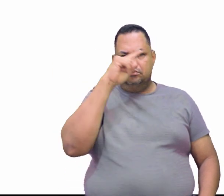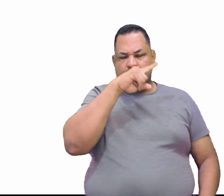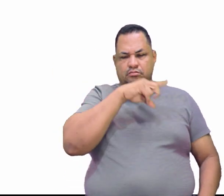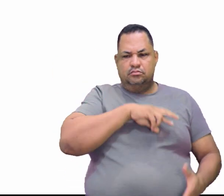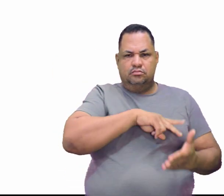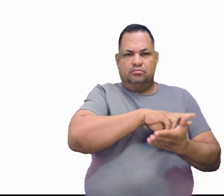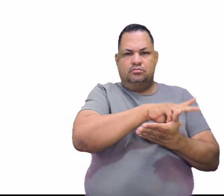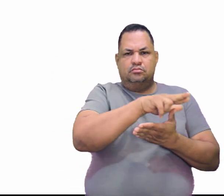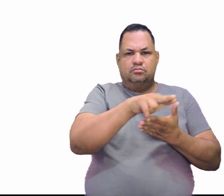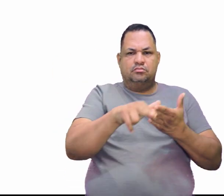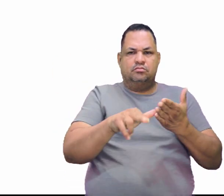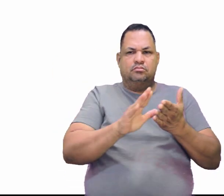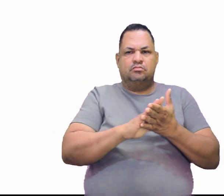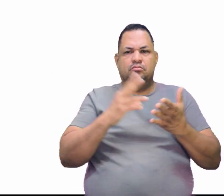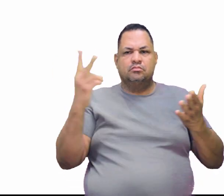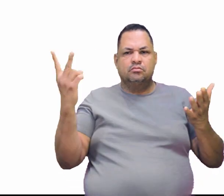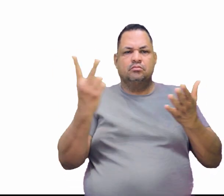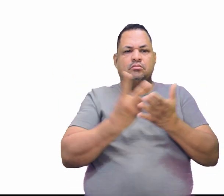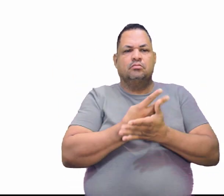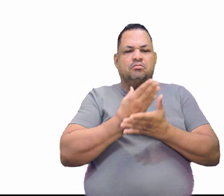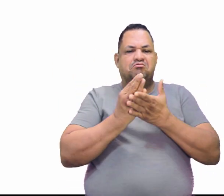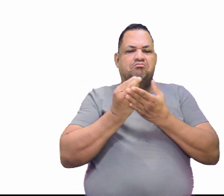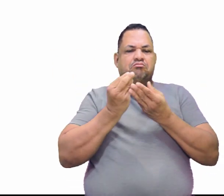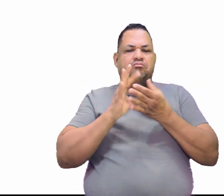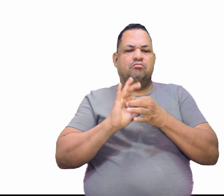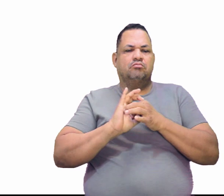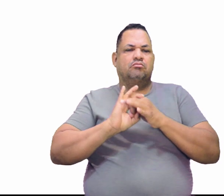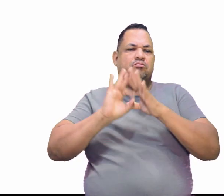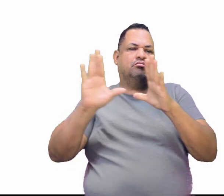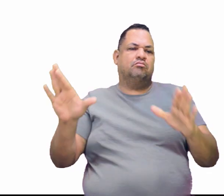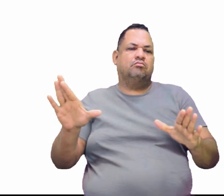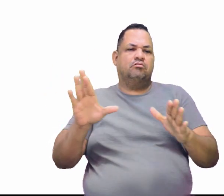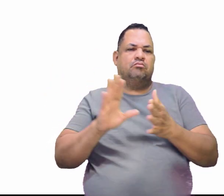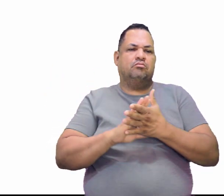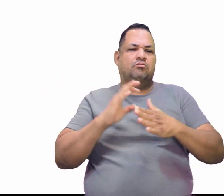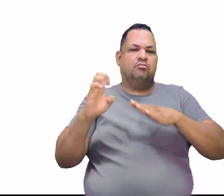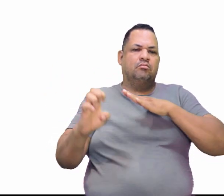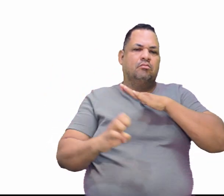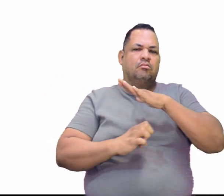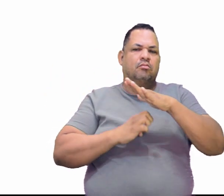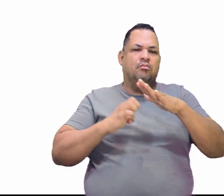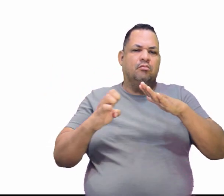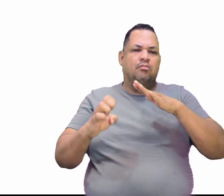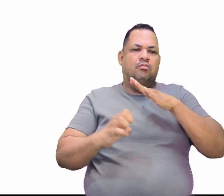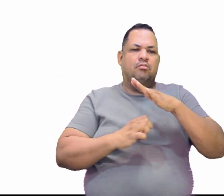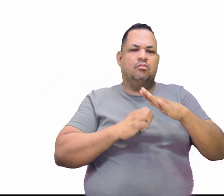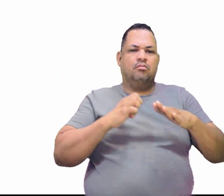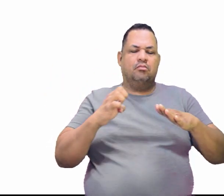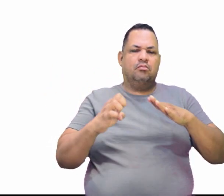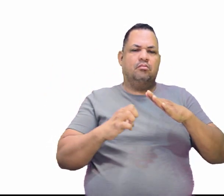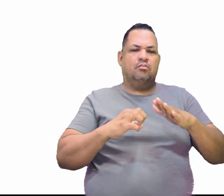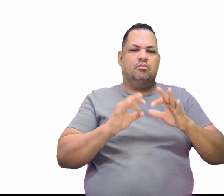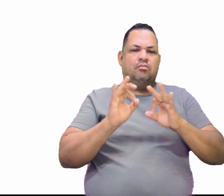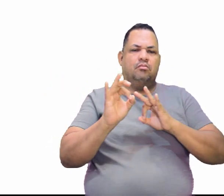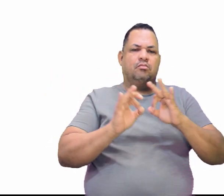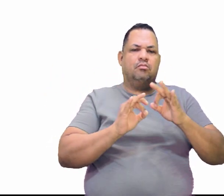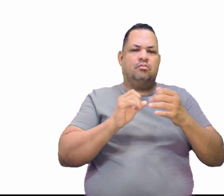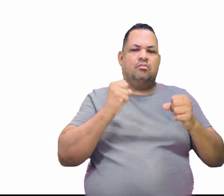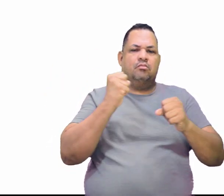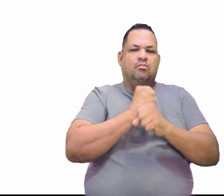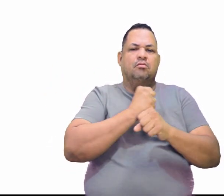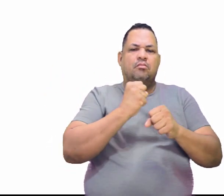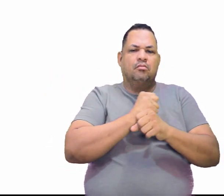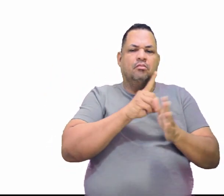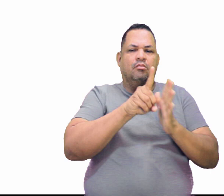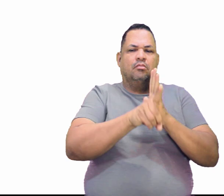Dificuldades diversas ocasionaram a desistência das empreitadas de